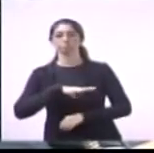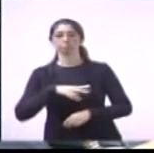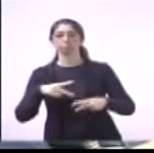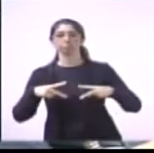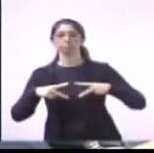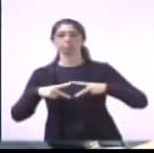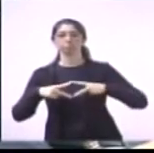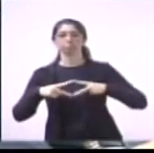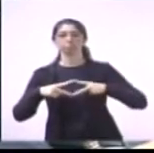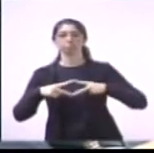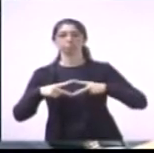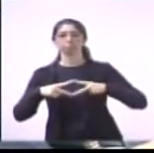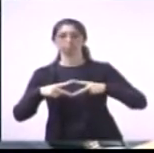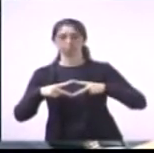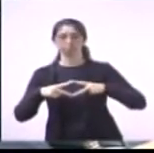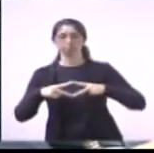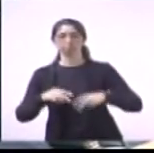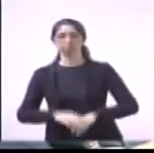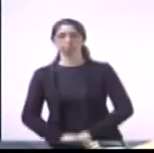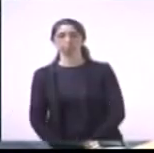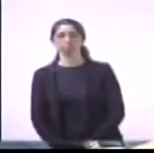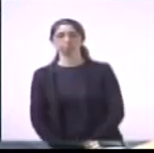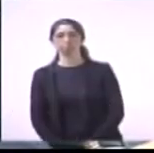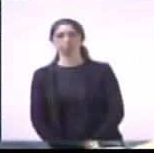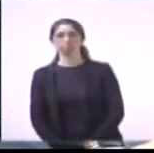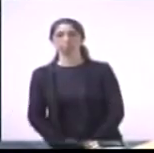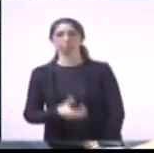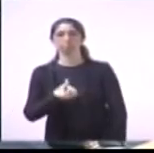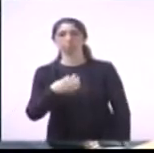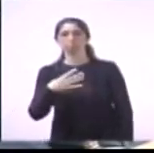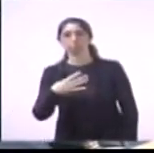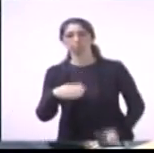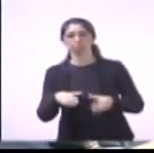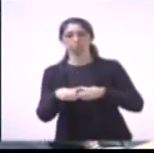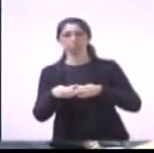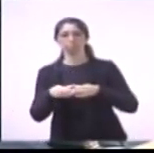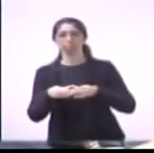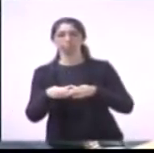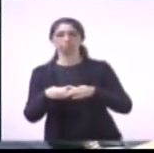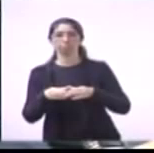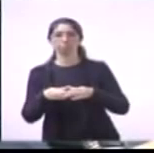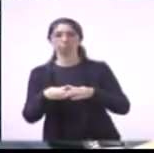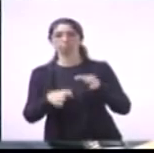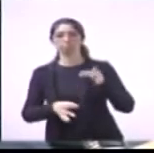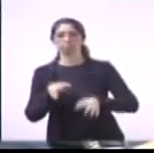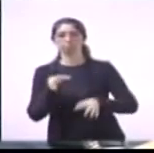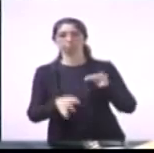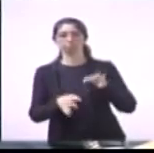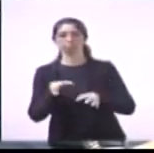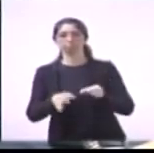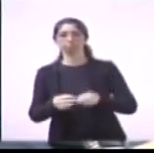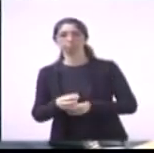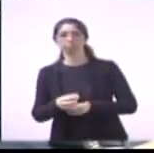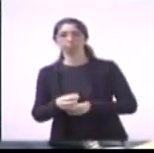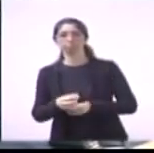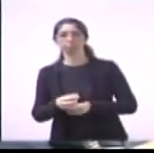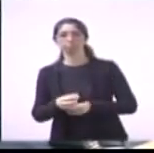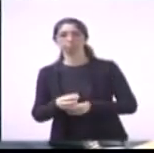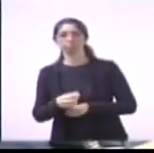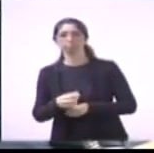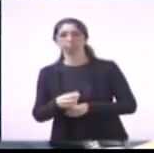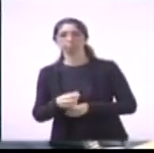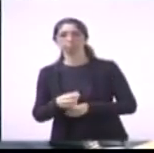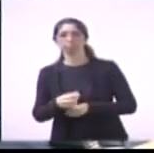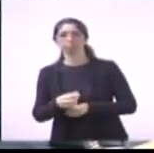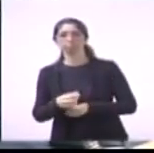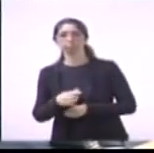Paulínia, e da outras providências. Pareceres 64 da Comissão de Justiça, 70 da Comissão de